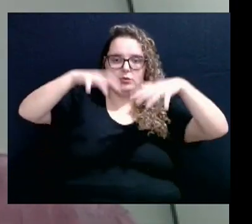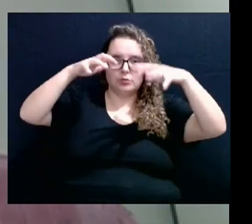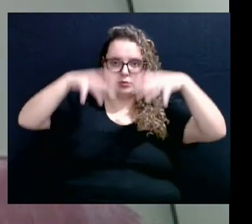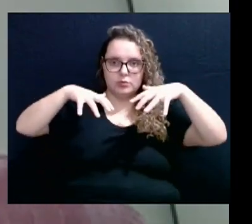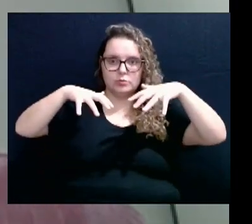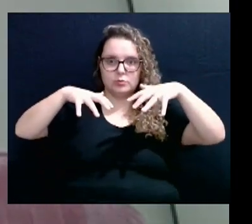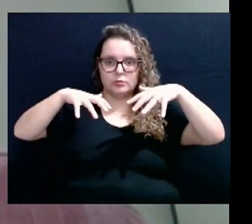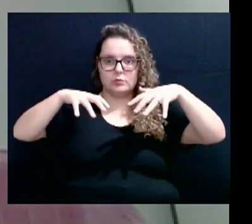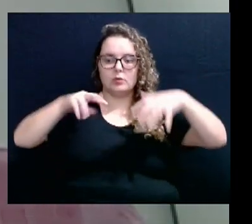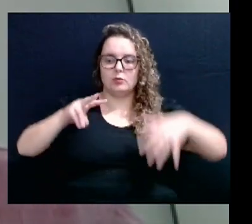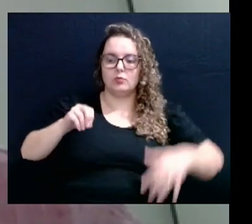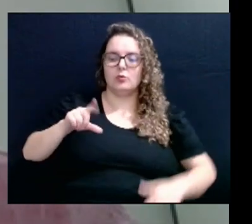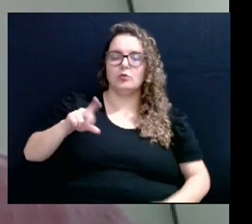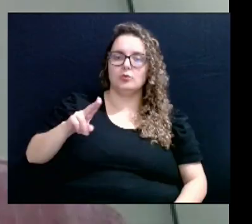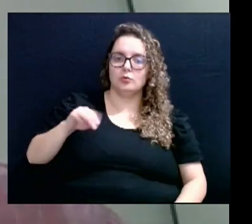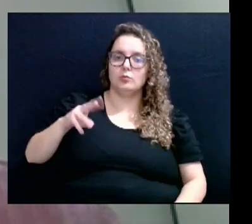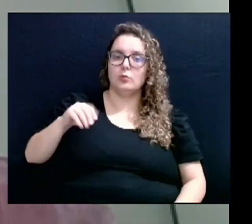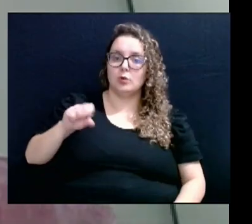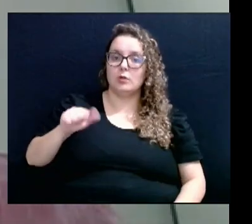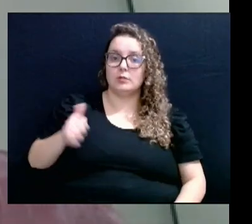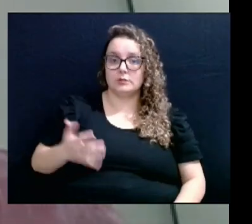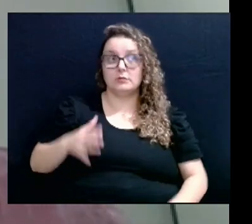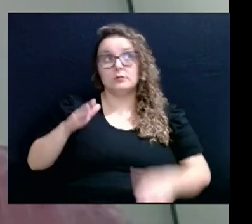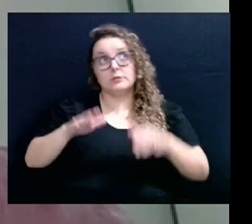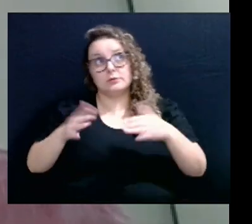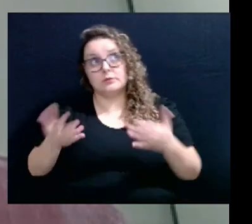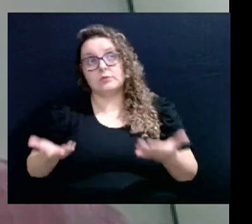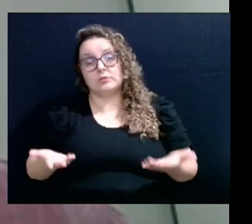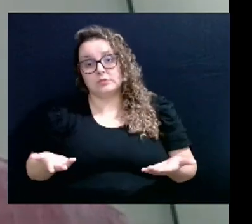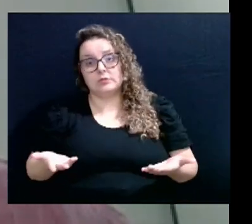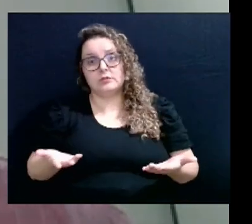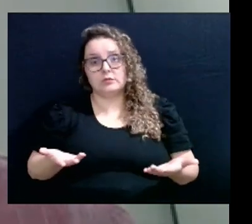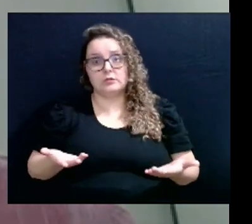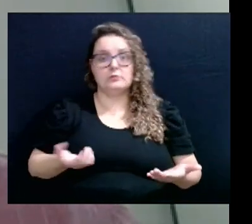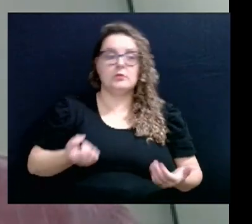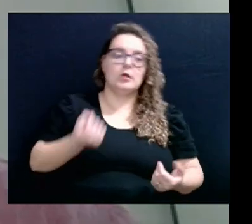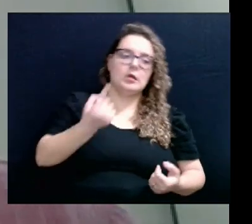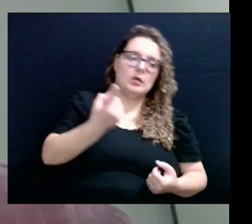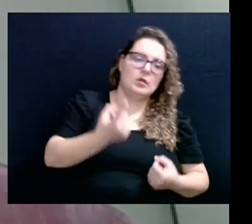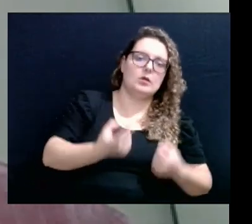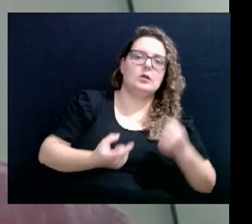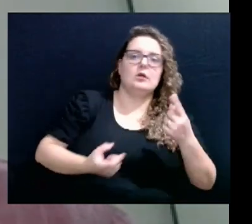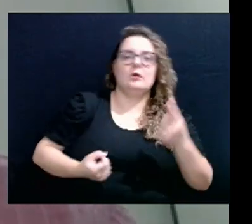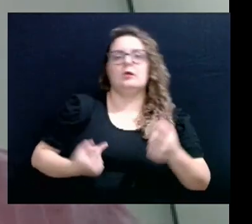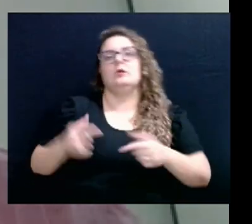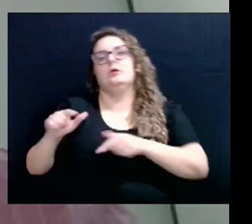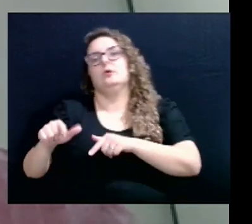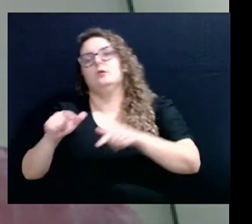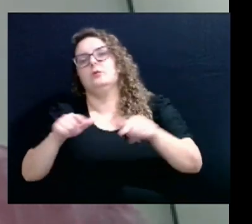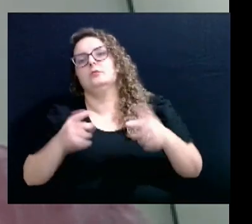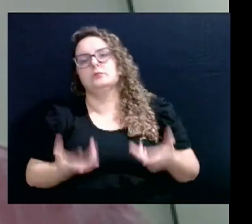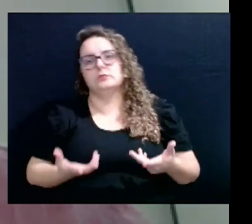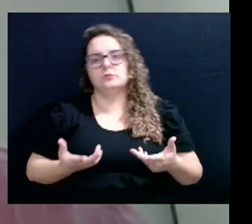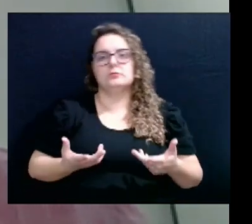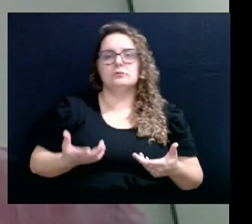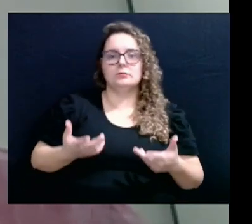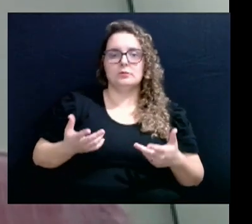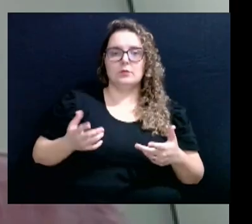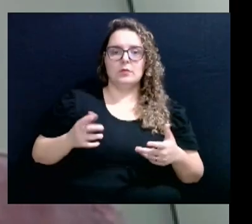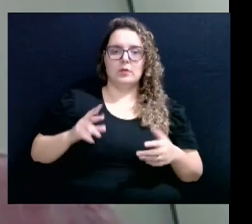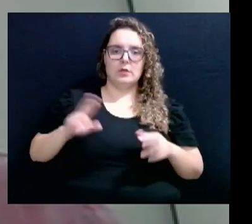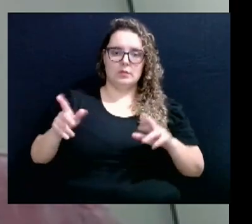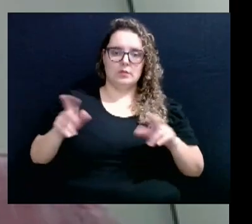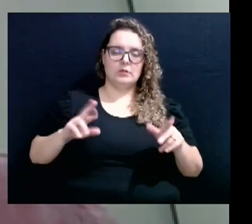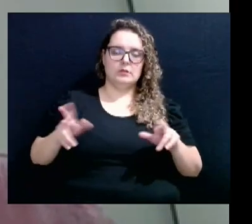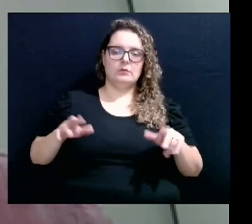né? As chuvas acabam sendo muitas vezes mais ocasionais, esporádicas e isoladas.